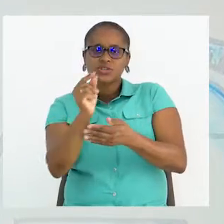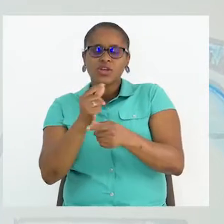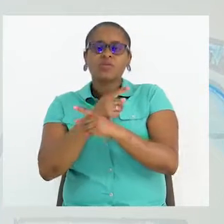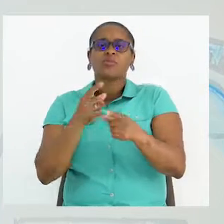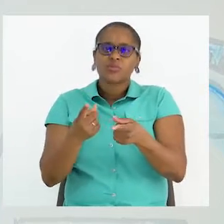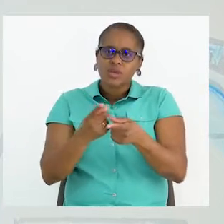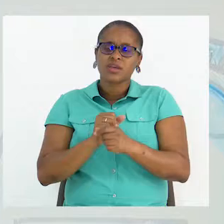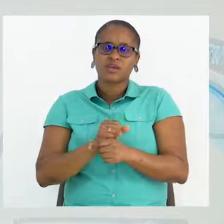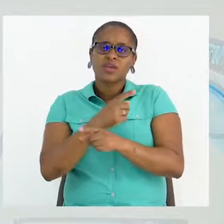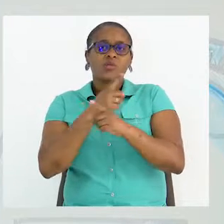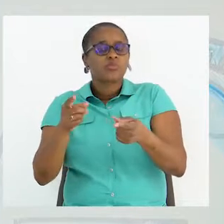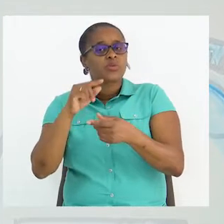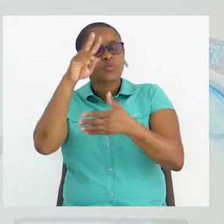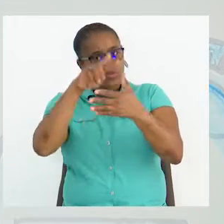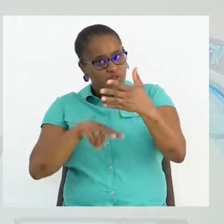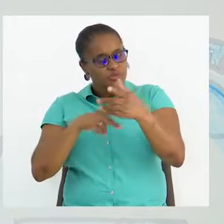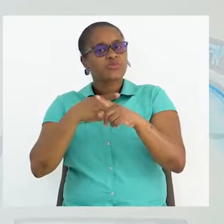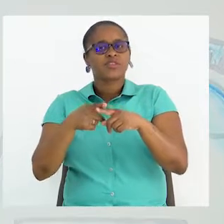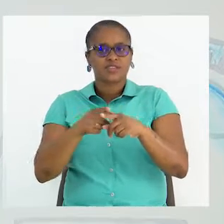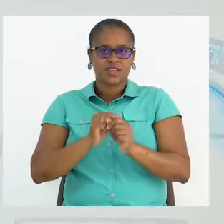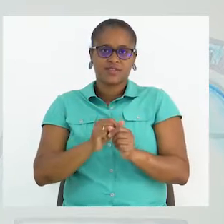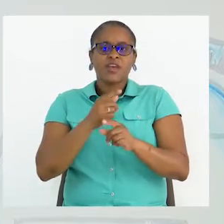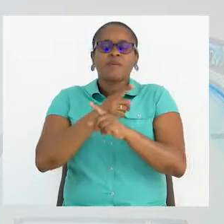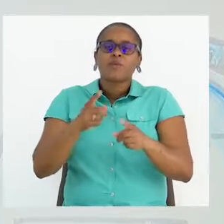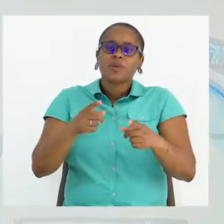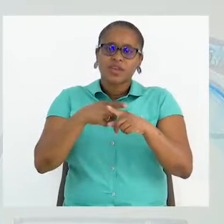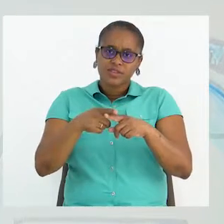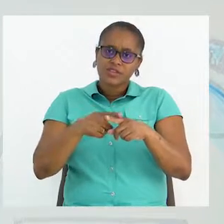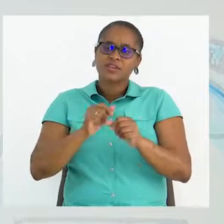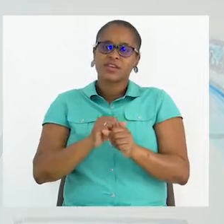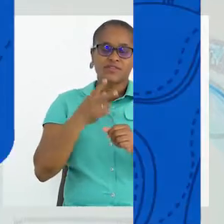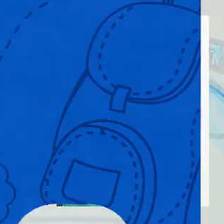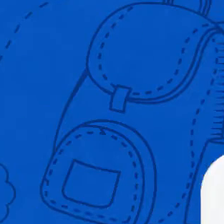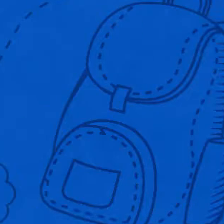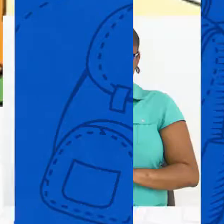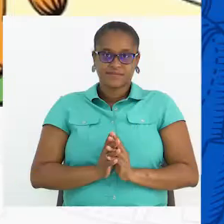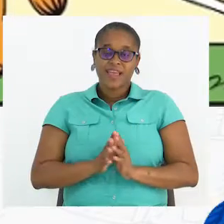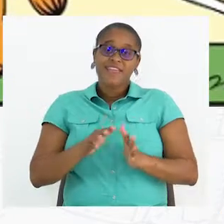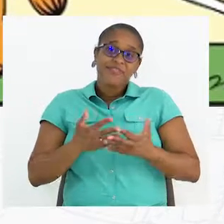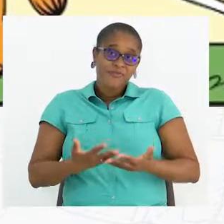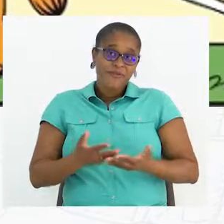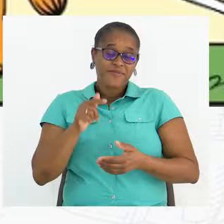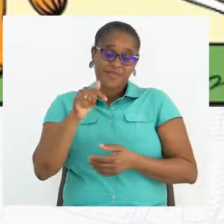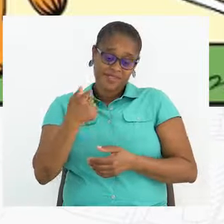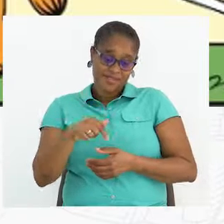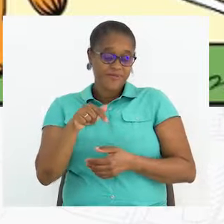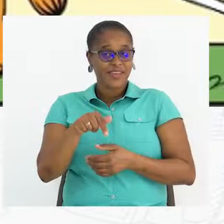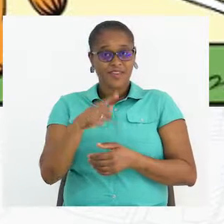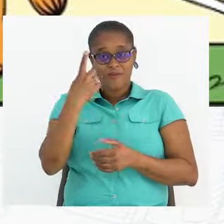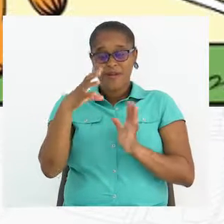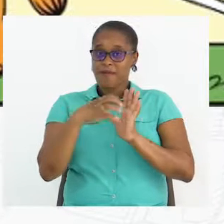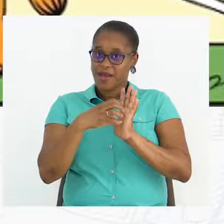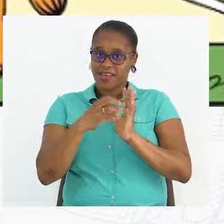texto interessante. Por que é interessante? Vamos ver agora. E então, temos aqui uma